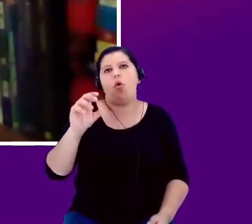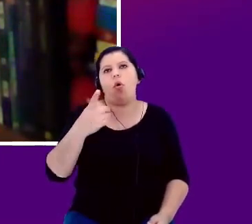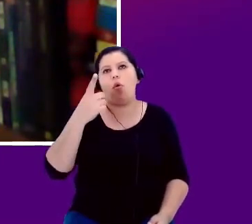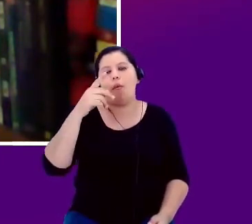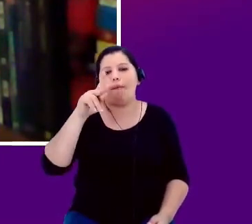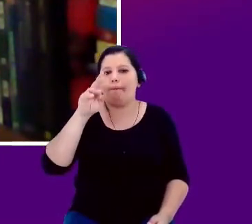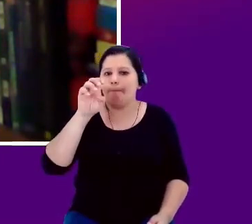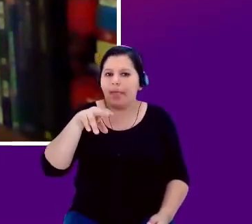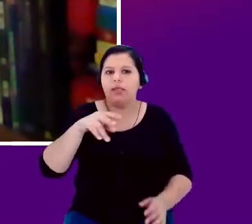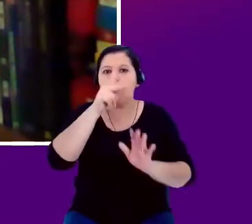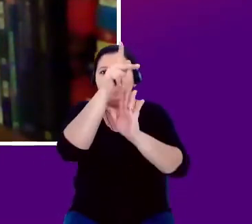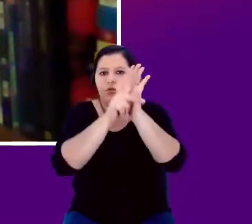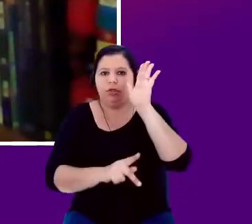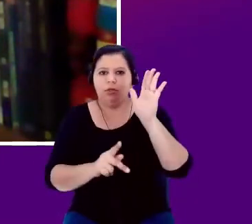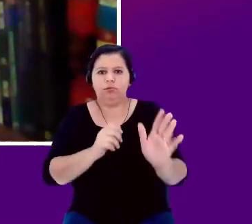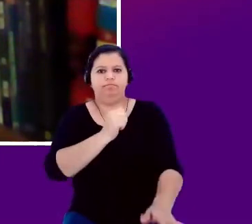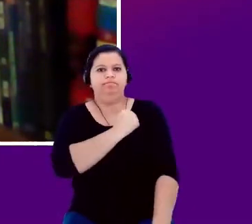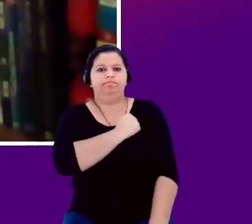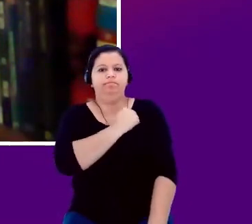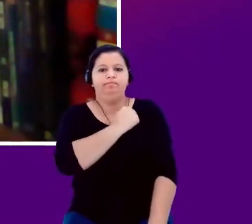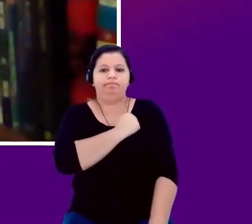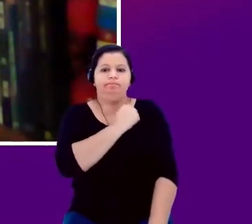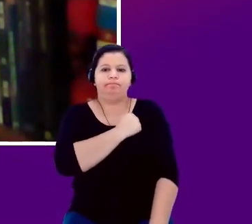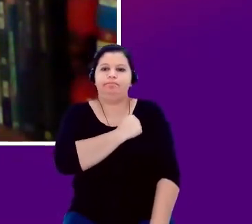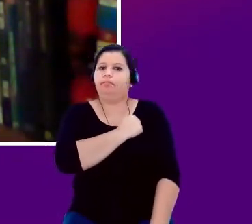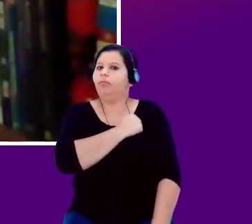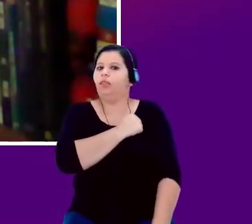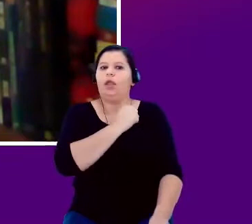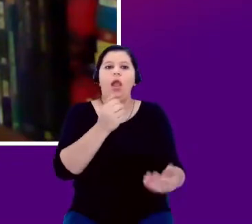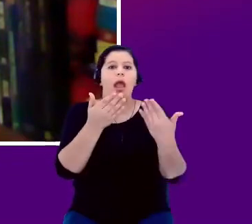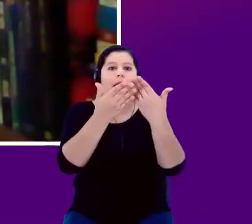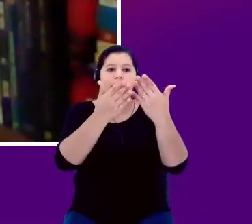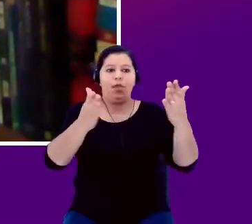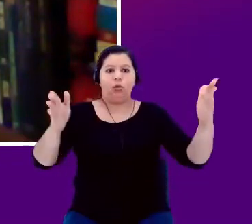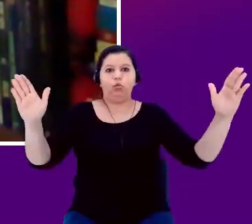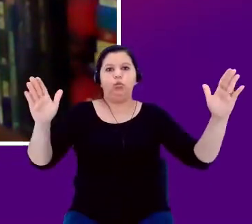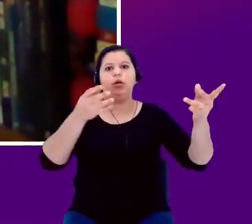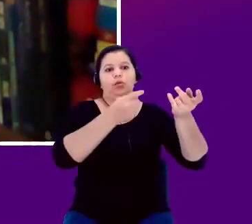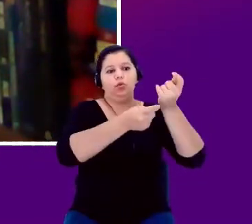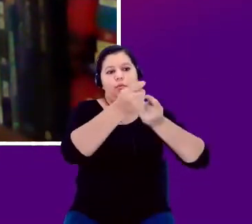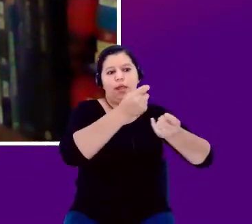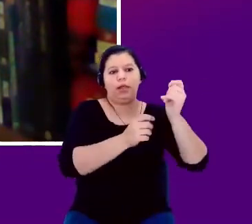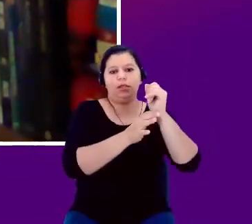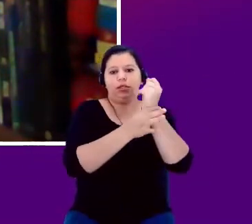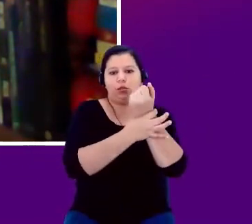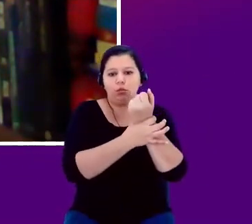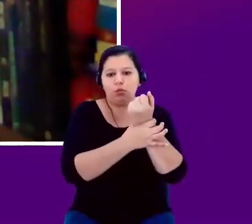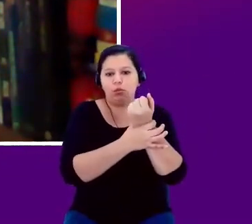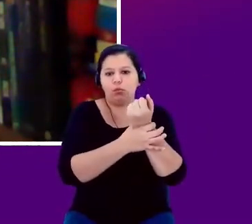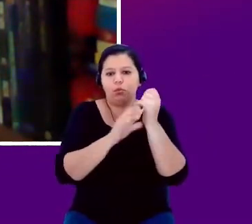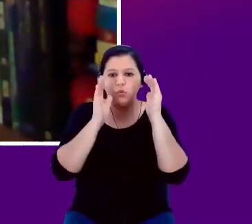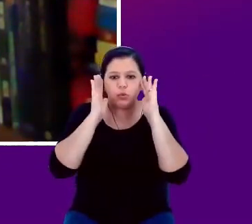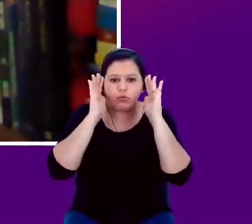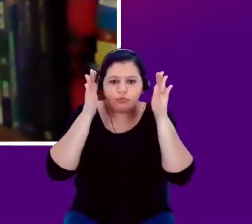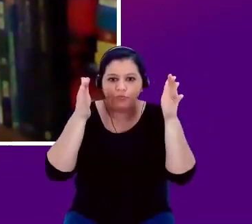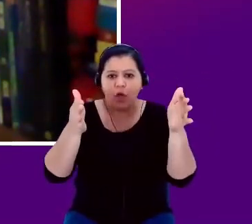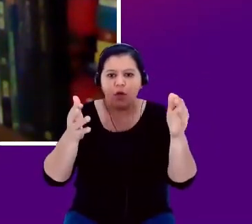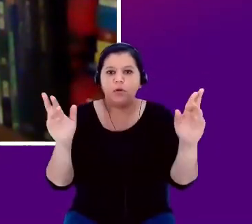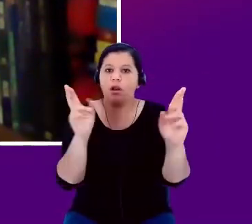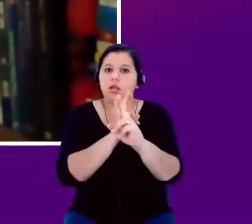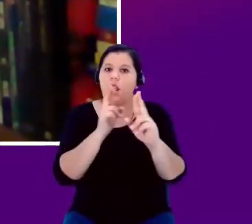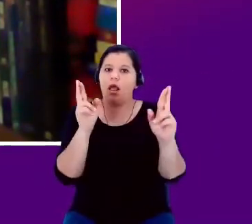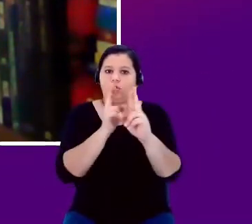projeto grande, né, de abertura do mercado seguro, que visa colocar o consumidor no foco, né, das relações do